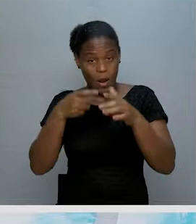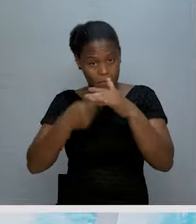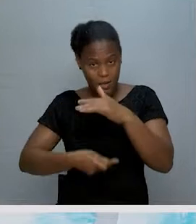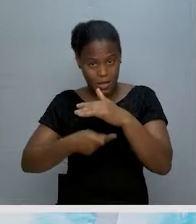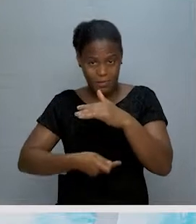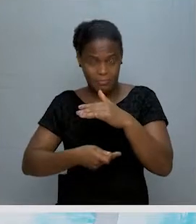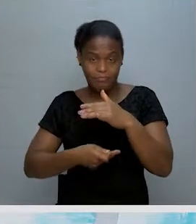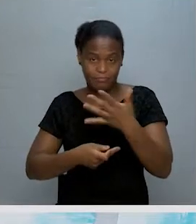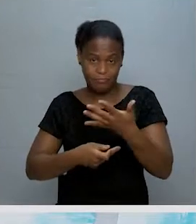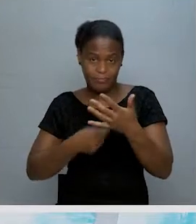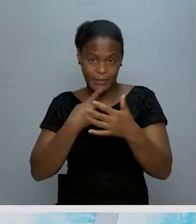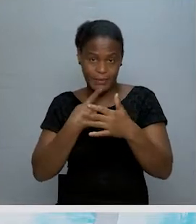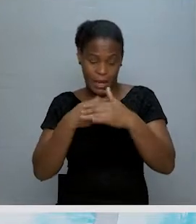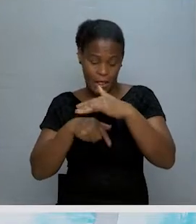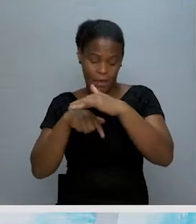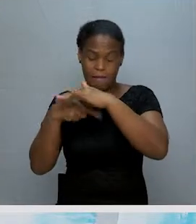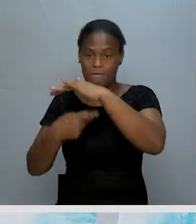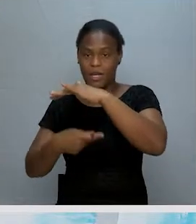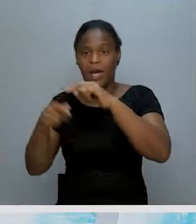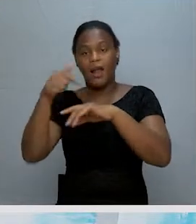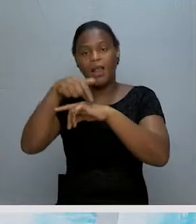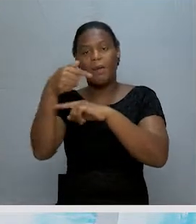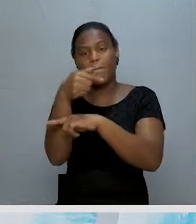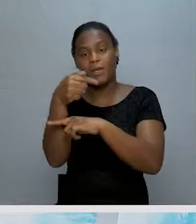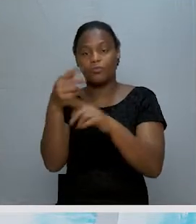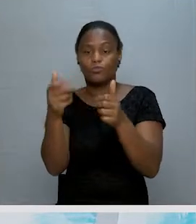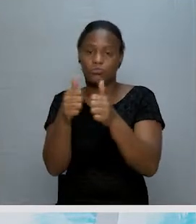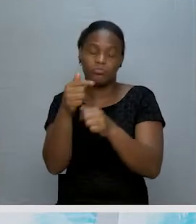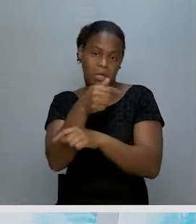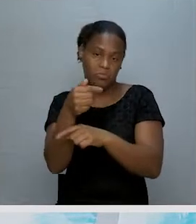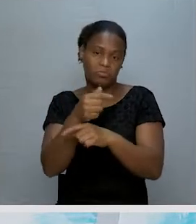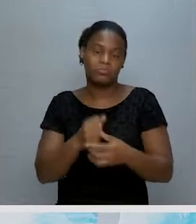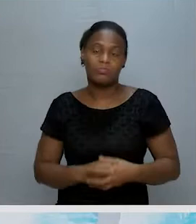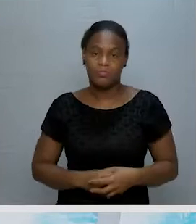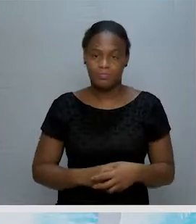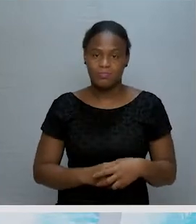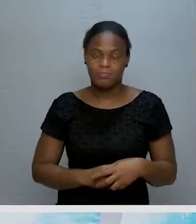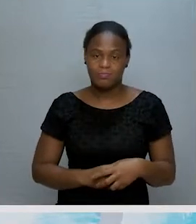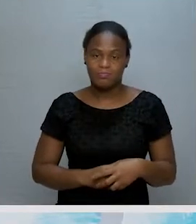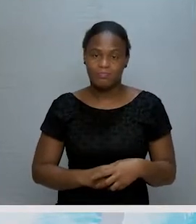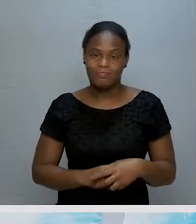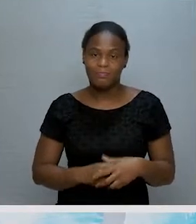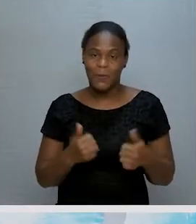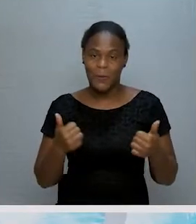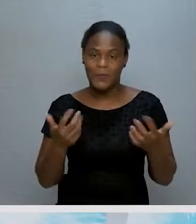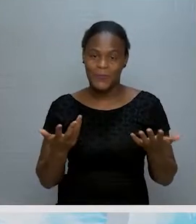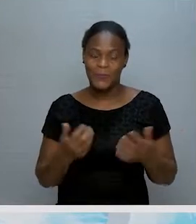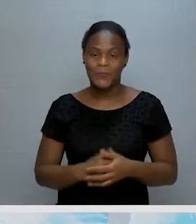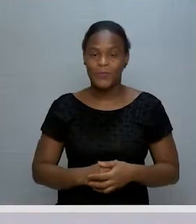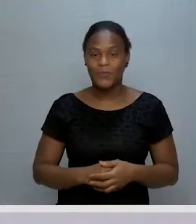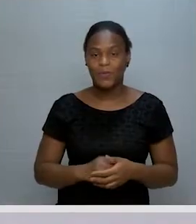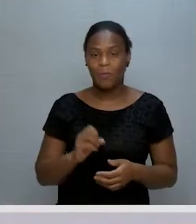iguais, mantemos o denominador como está e subtraímos os numeradores. Isso